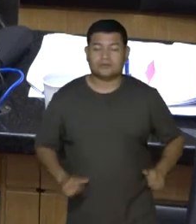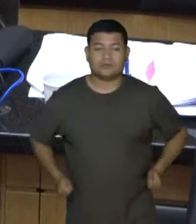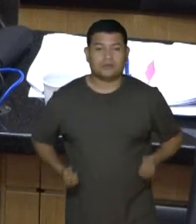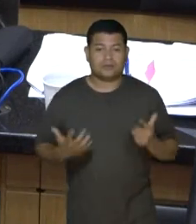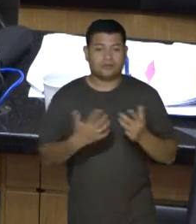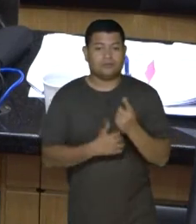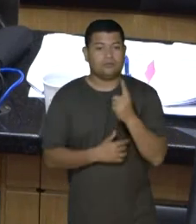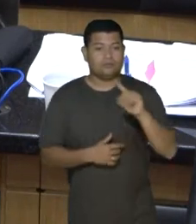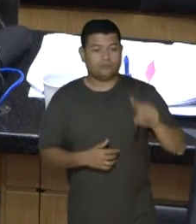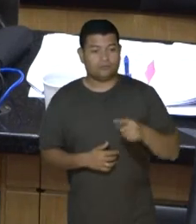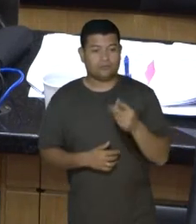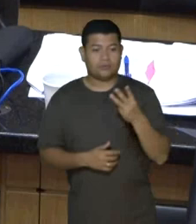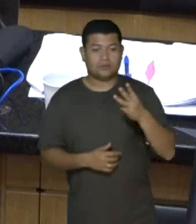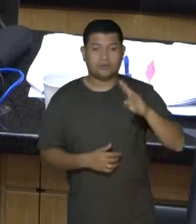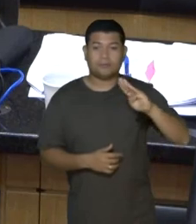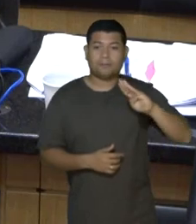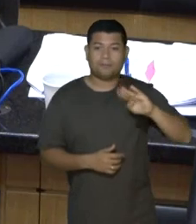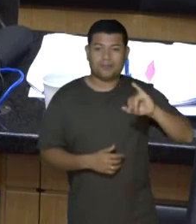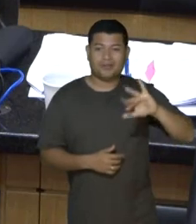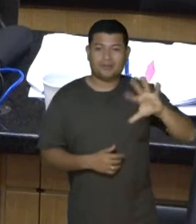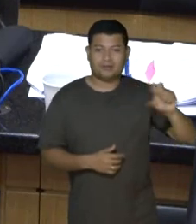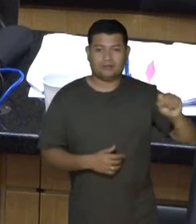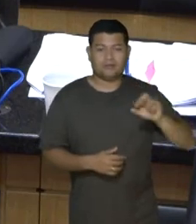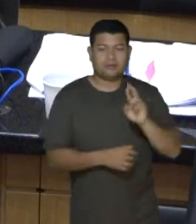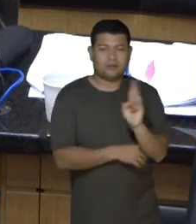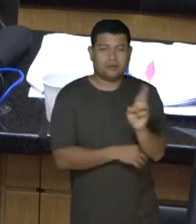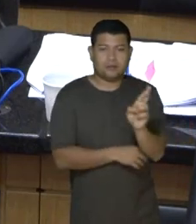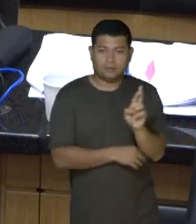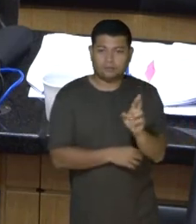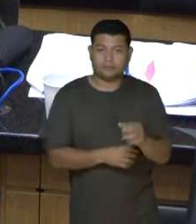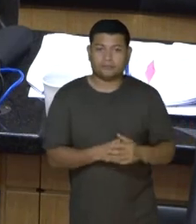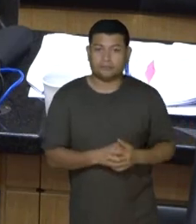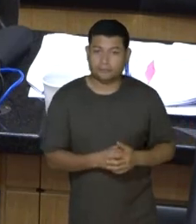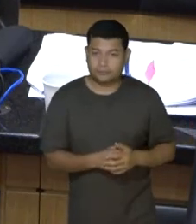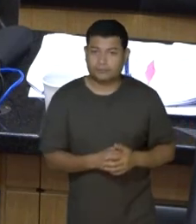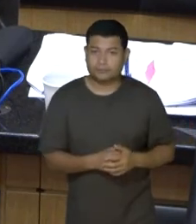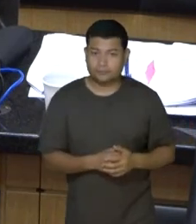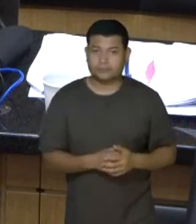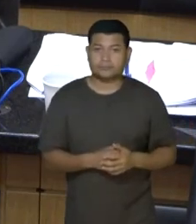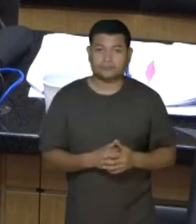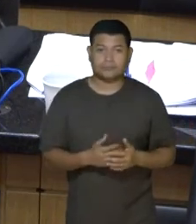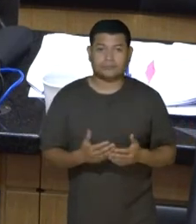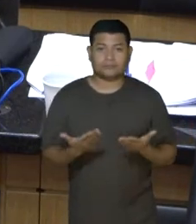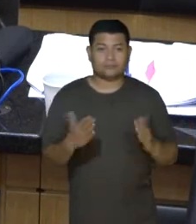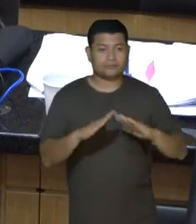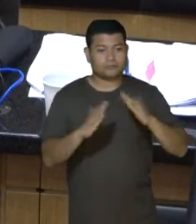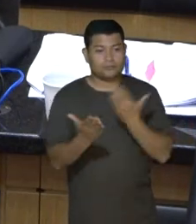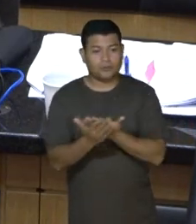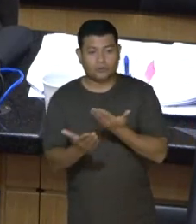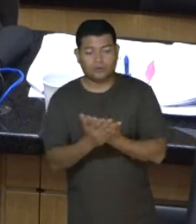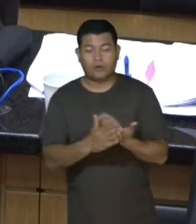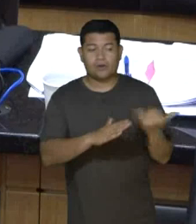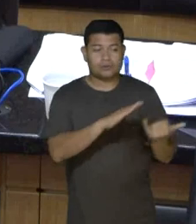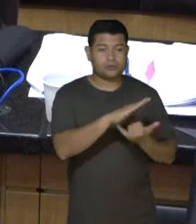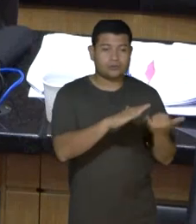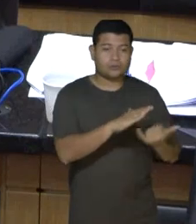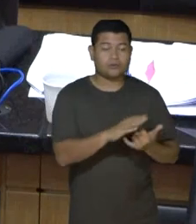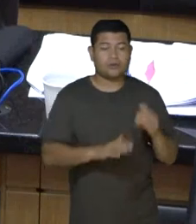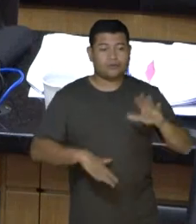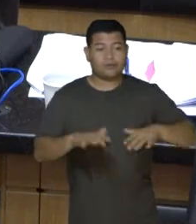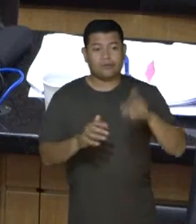constantemente, a sociedade civil, ela acaba, escolas, hospitais e até indústria, comércio, ficam sem